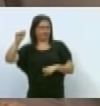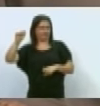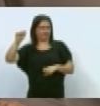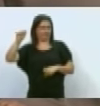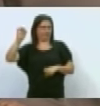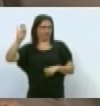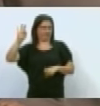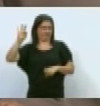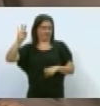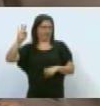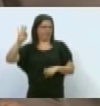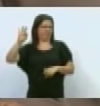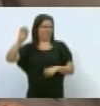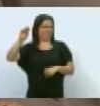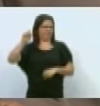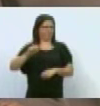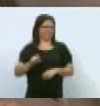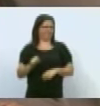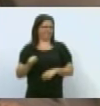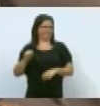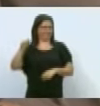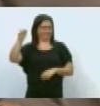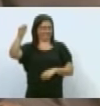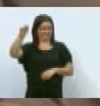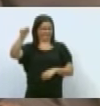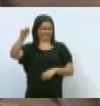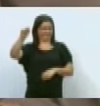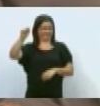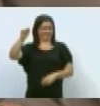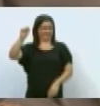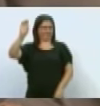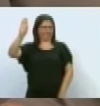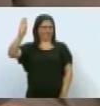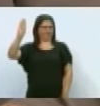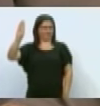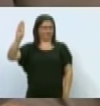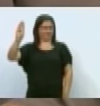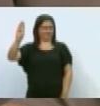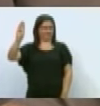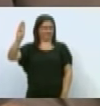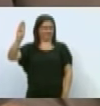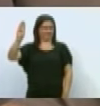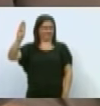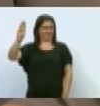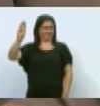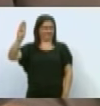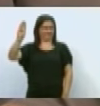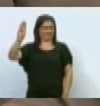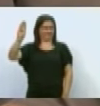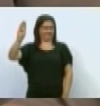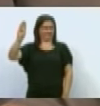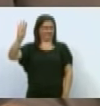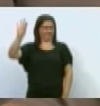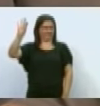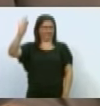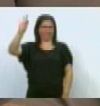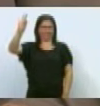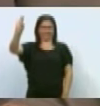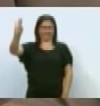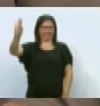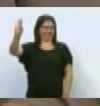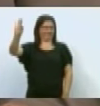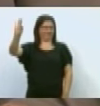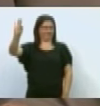SBT. Faz de novo, S, como é que é? S. S. B. B. B. E o